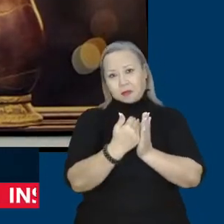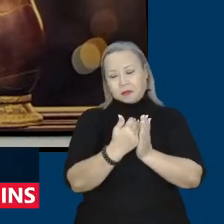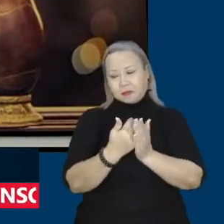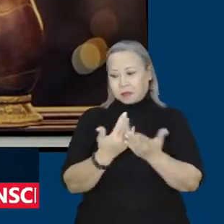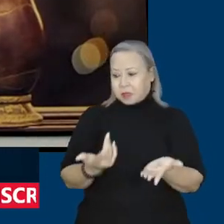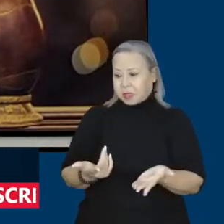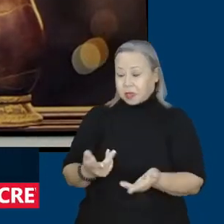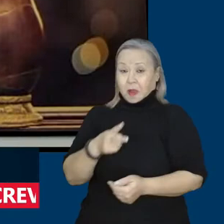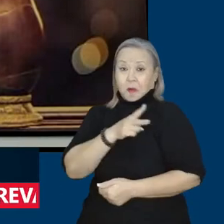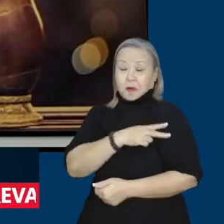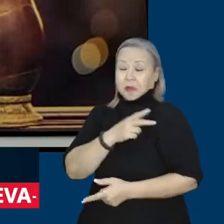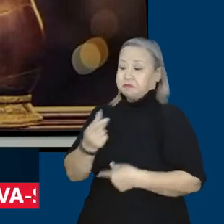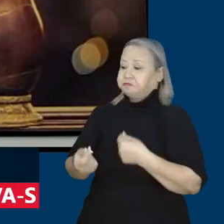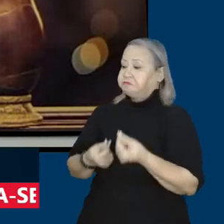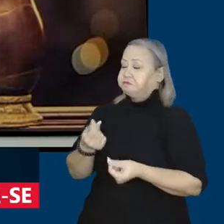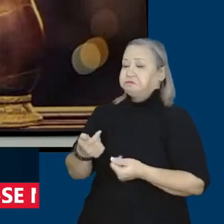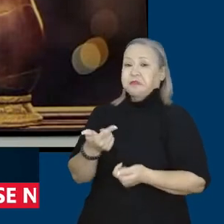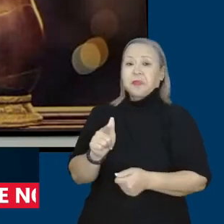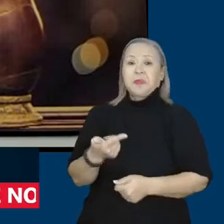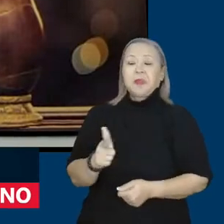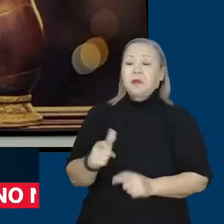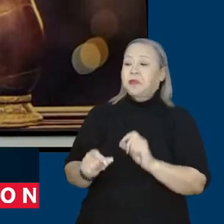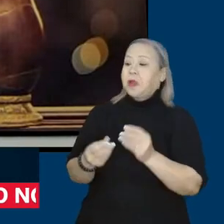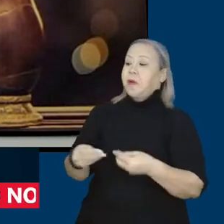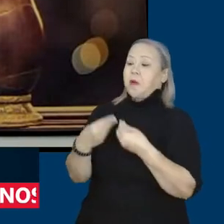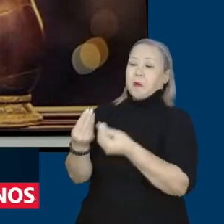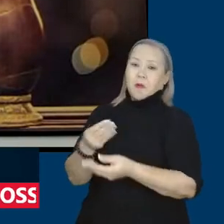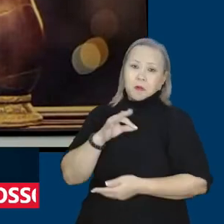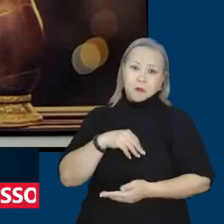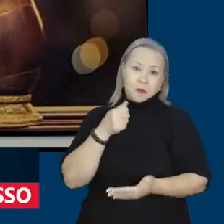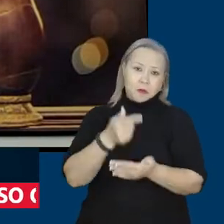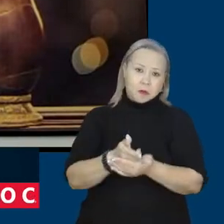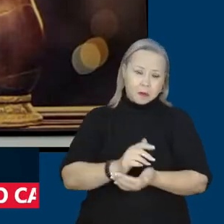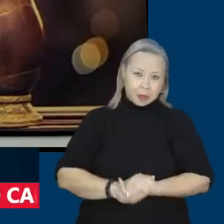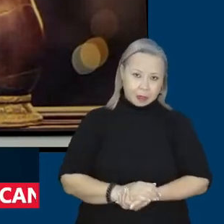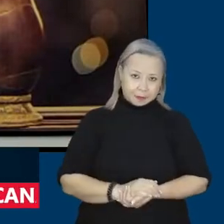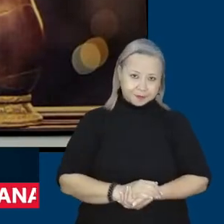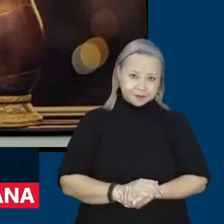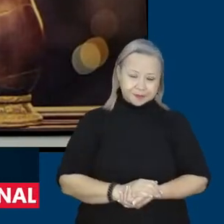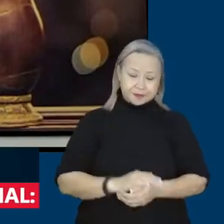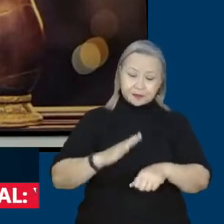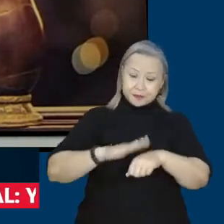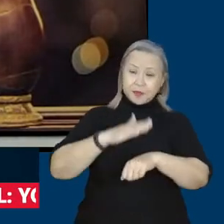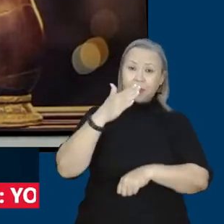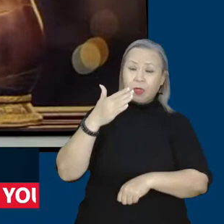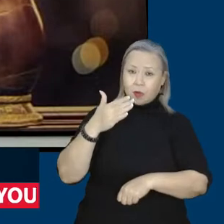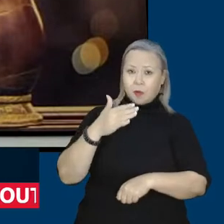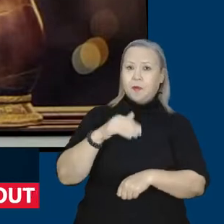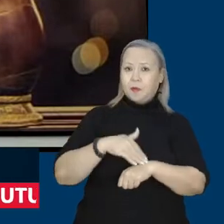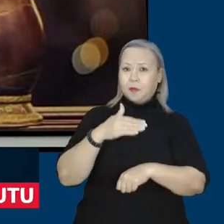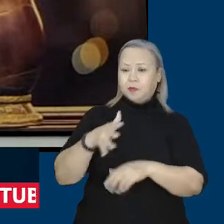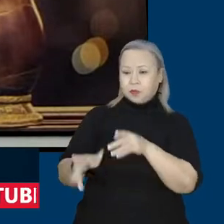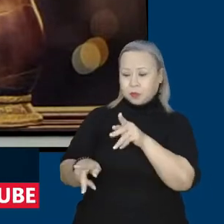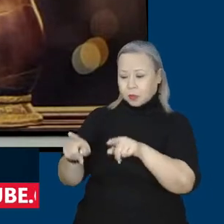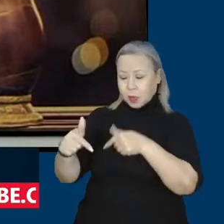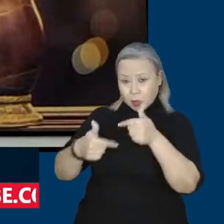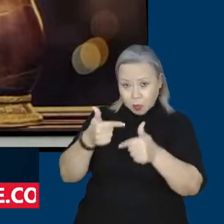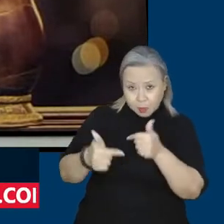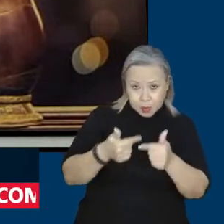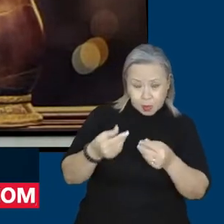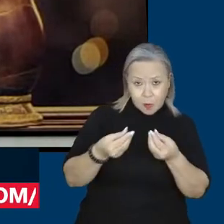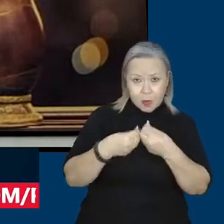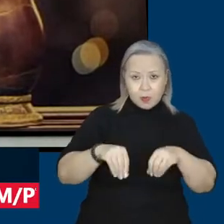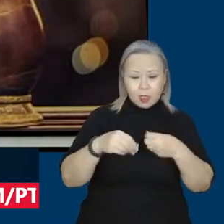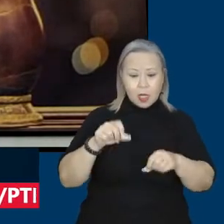Infelizmente isso mais que a metade dos Trabalhadores foram prejudicados pela política de